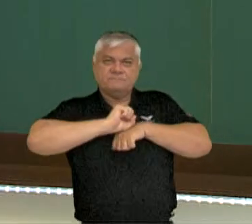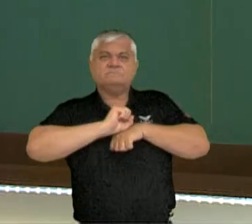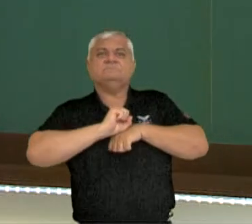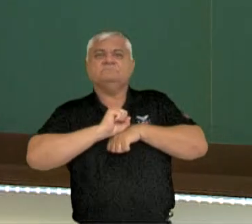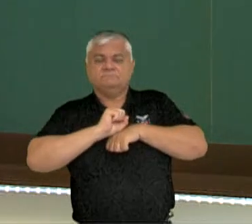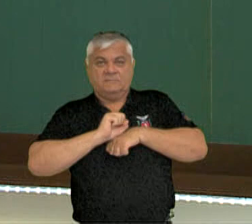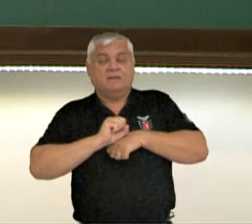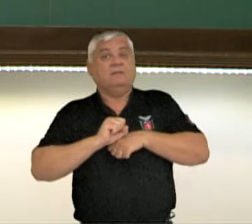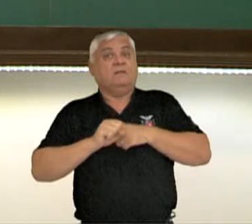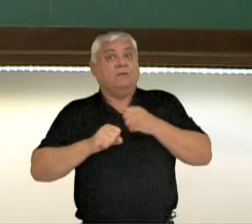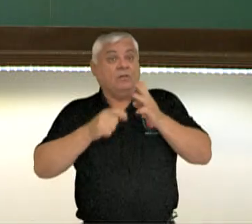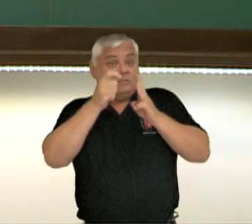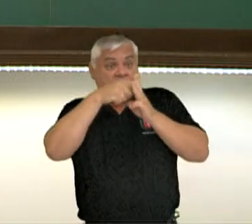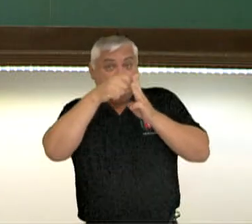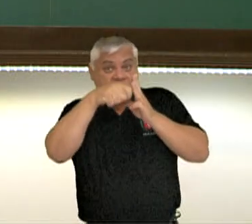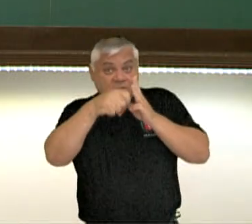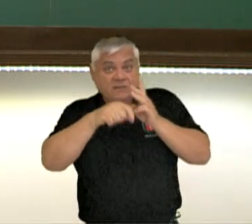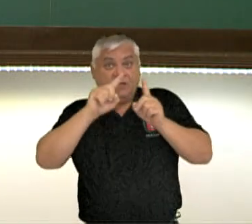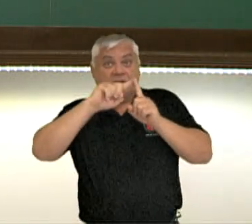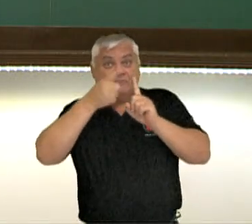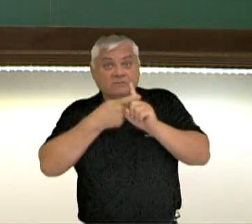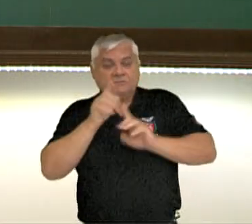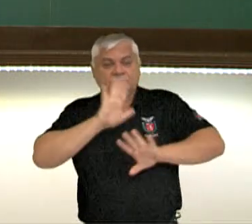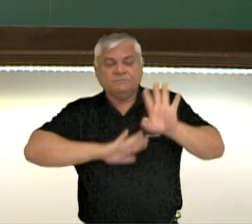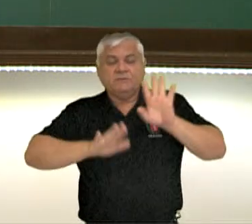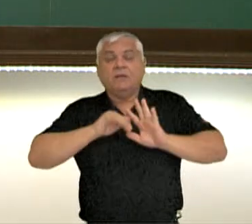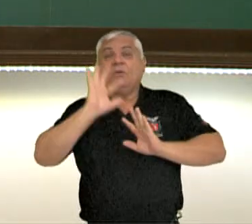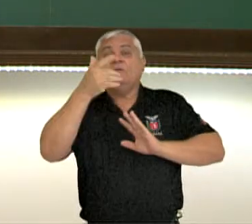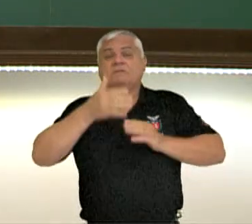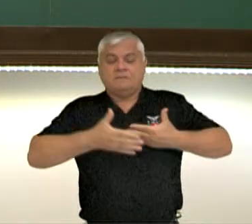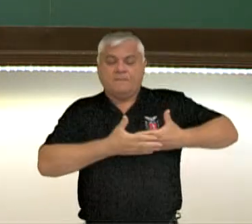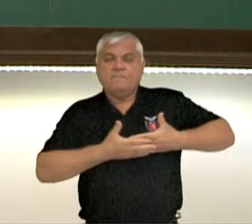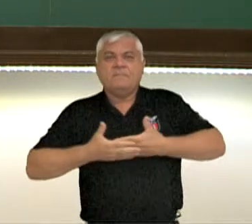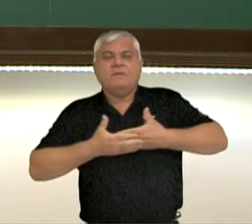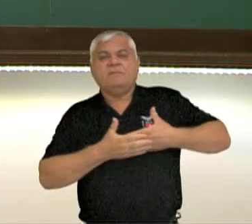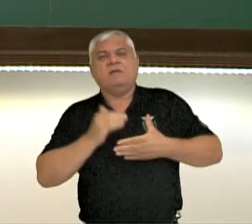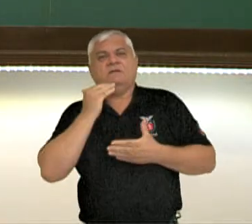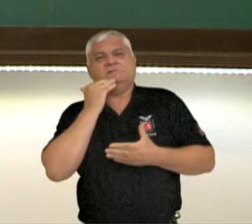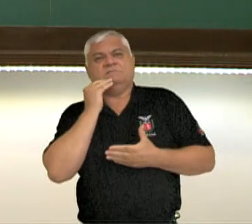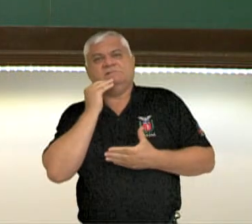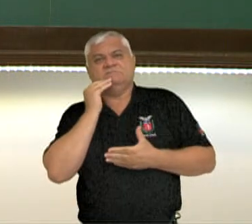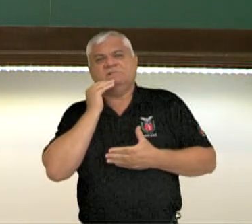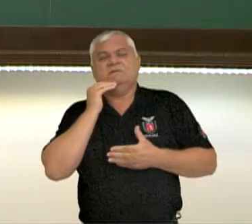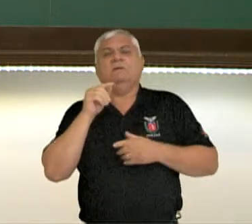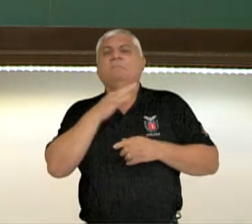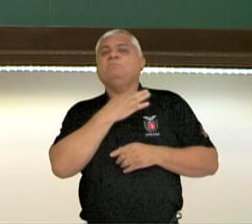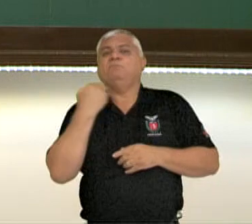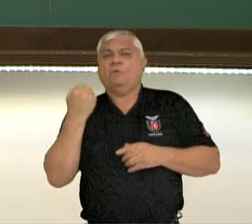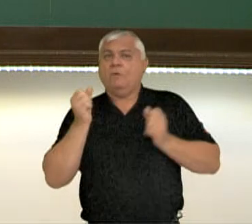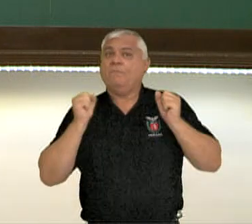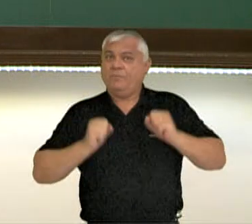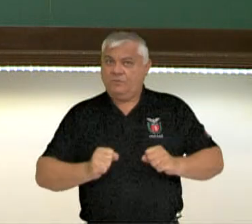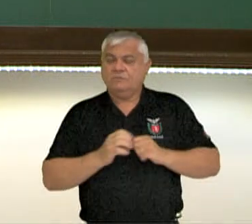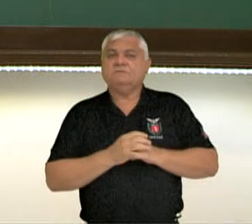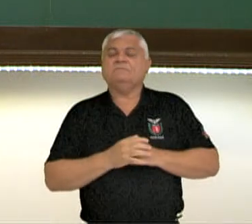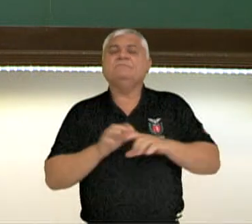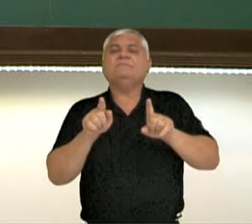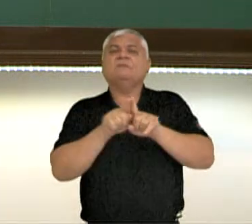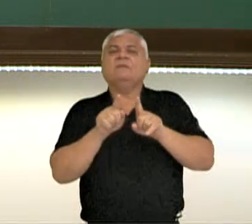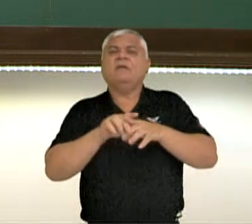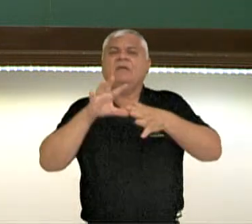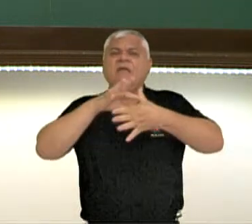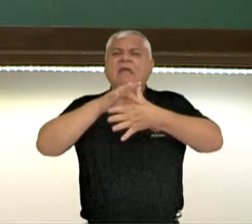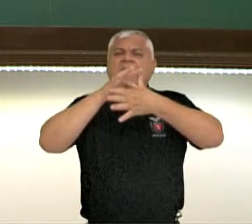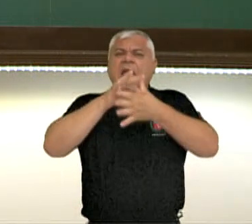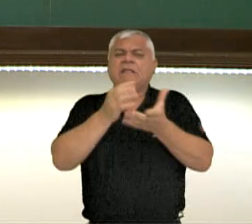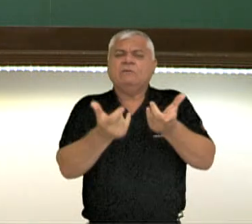gestação. Pode ocasionar em malformações no bebê e até também levar a óbito, tá? E também, principalmente, no consumo de carne